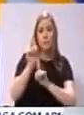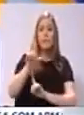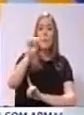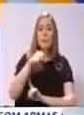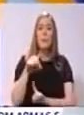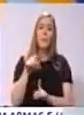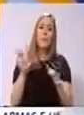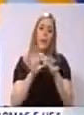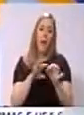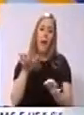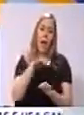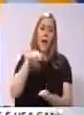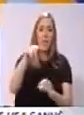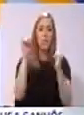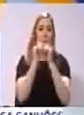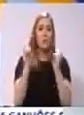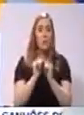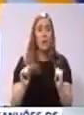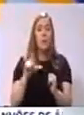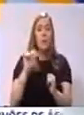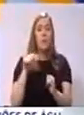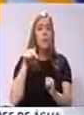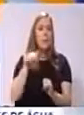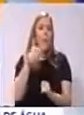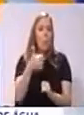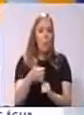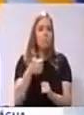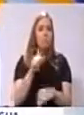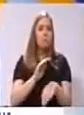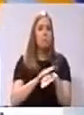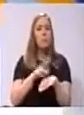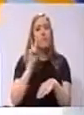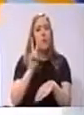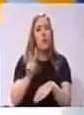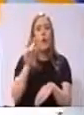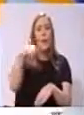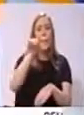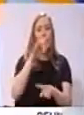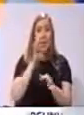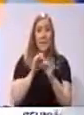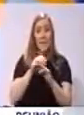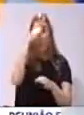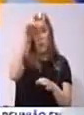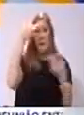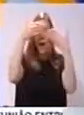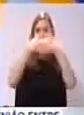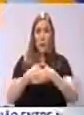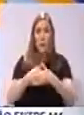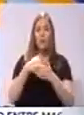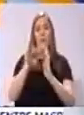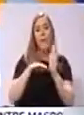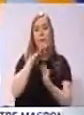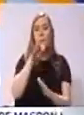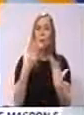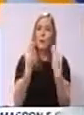área da pirotecnia em termos internacionais, e portanto é um bom motivo também no dia 1 de setembro, no domingo à noite, num programa mais familiar,